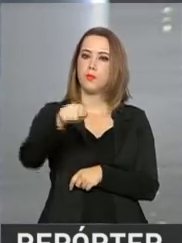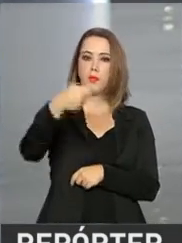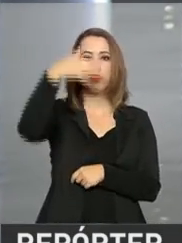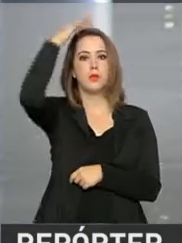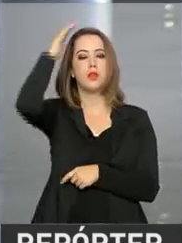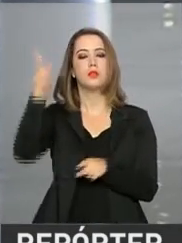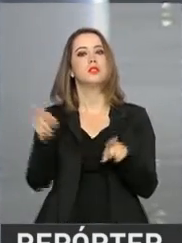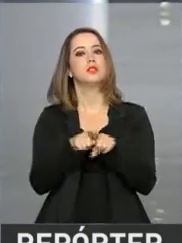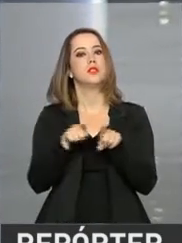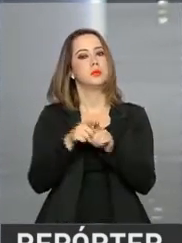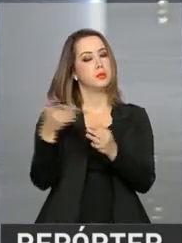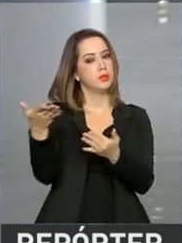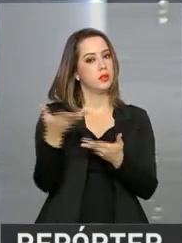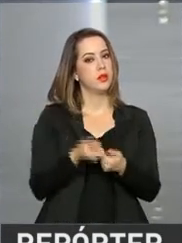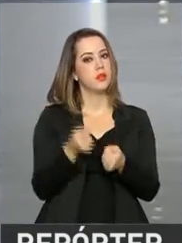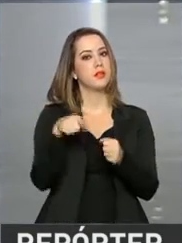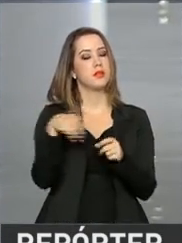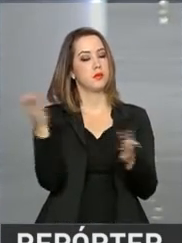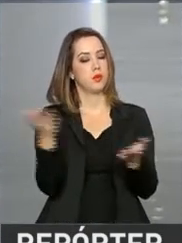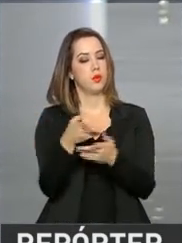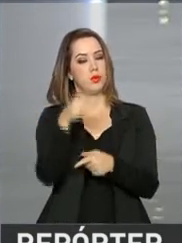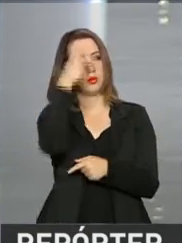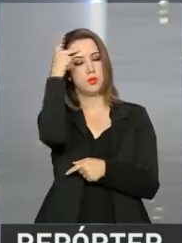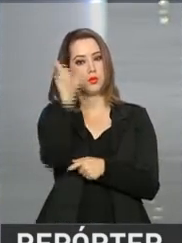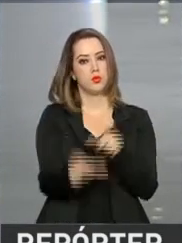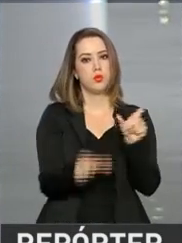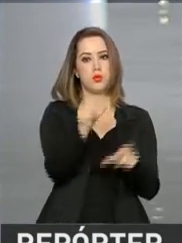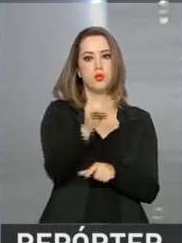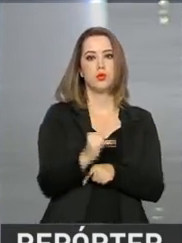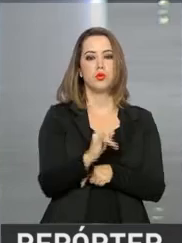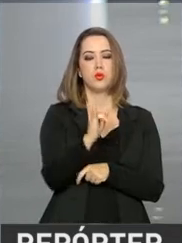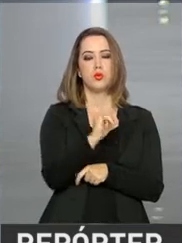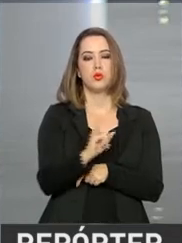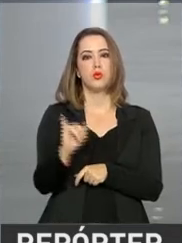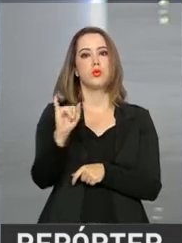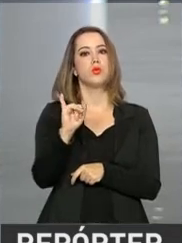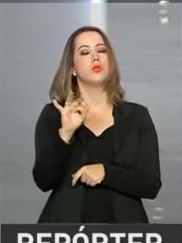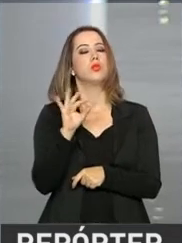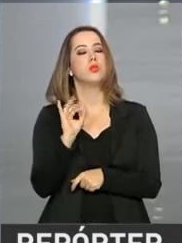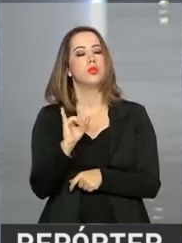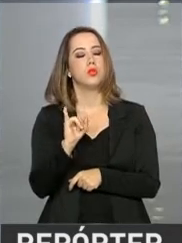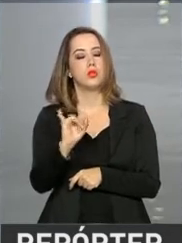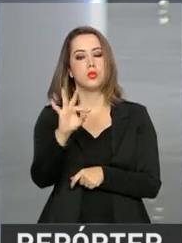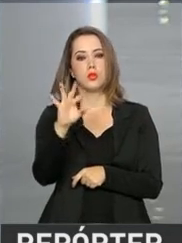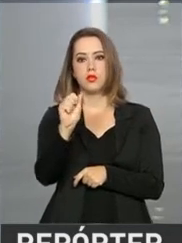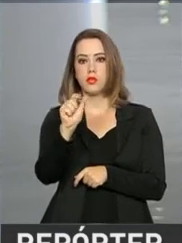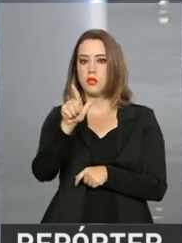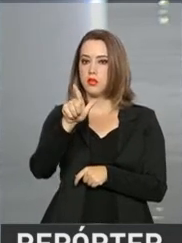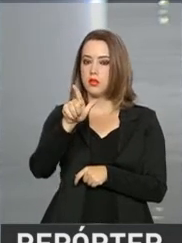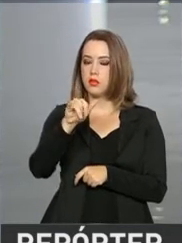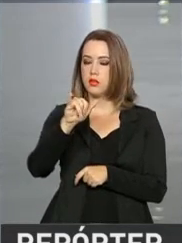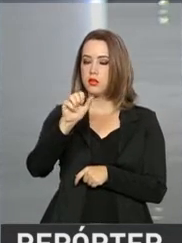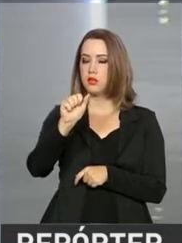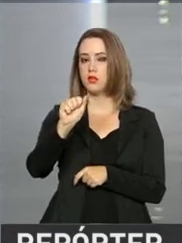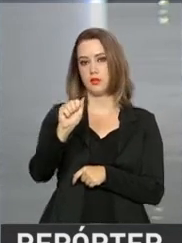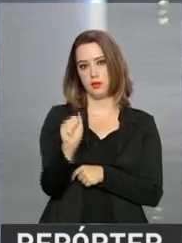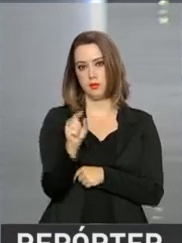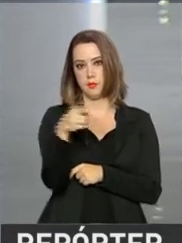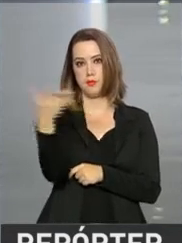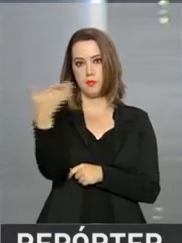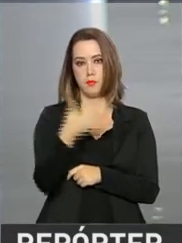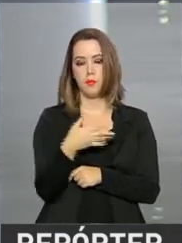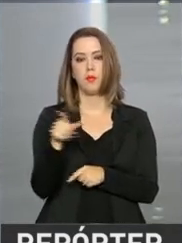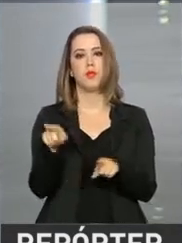que vem o palácio do planalto acompanhando a deputada pelo parlamento italiano renata bueno